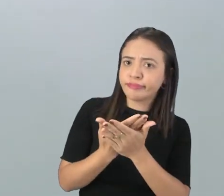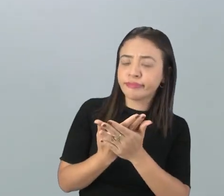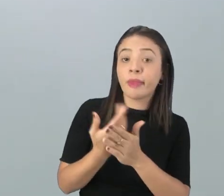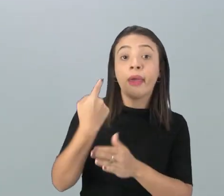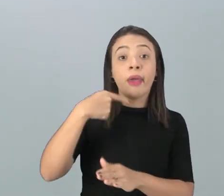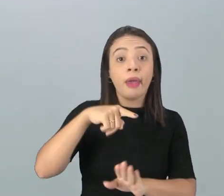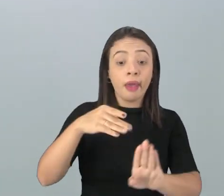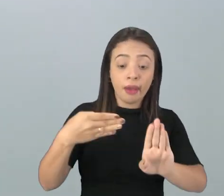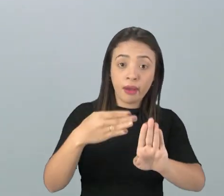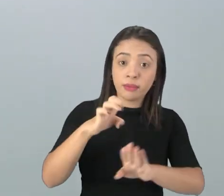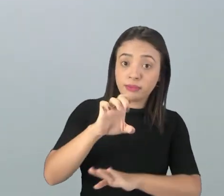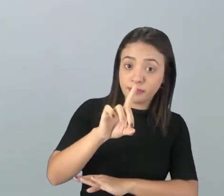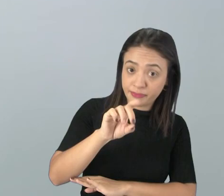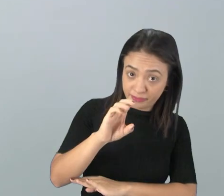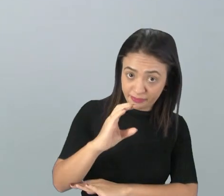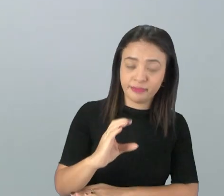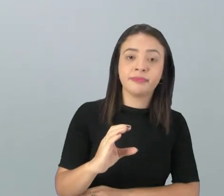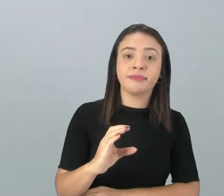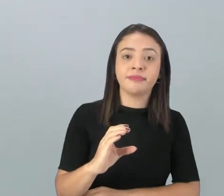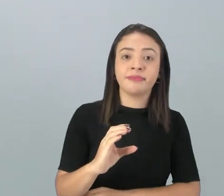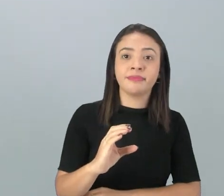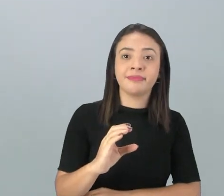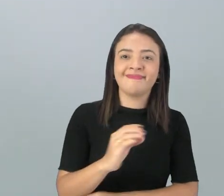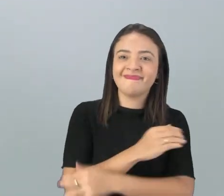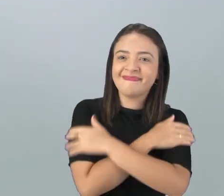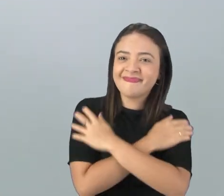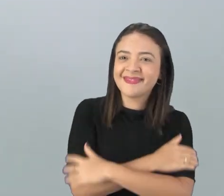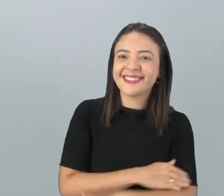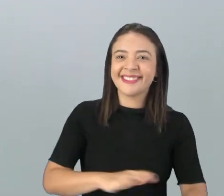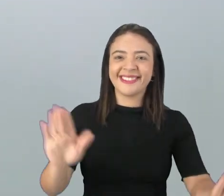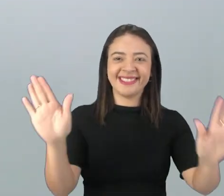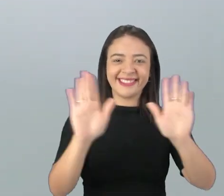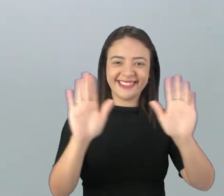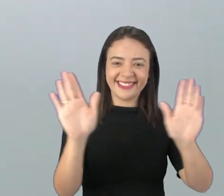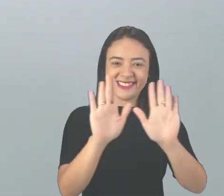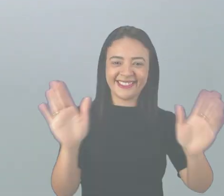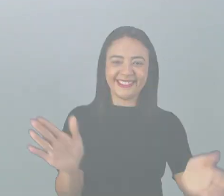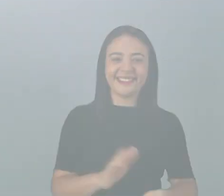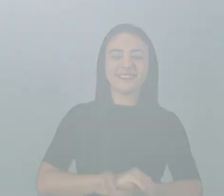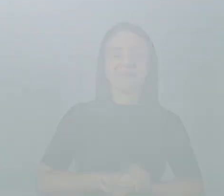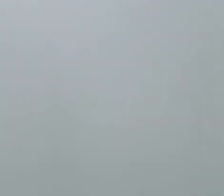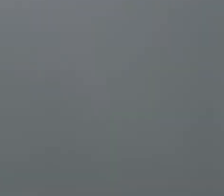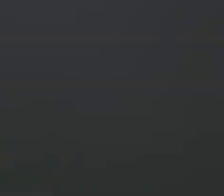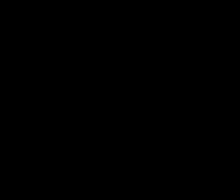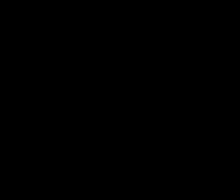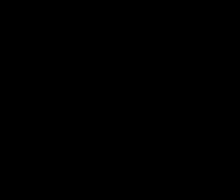basta acessar a plataforma Eduque. Um abraço e até a próxima!